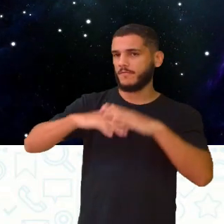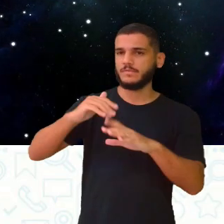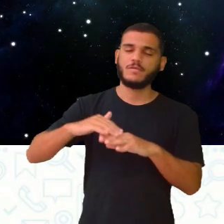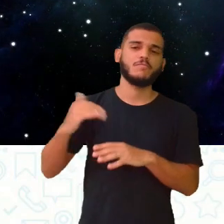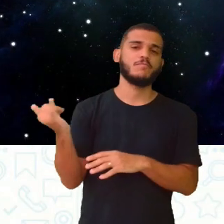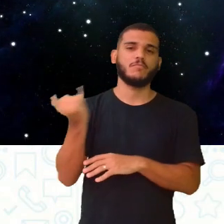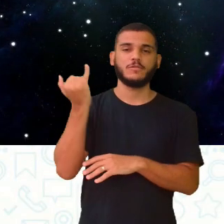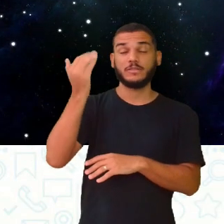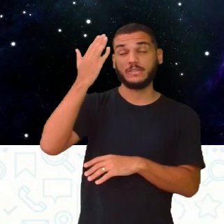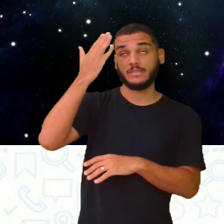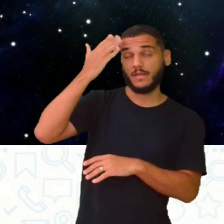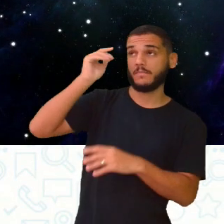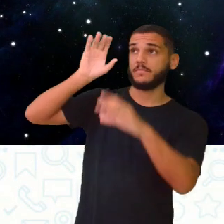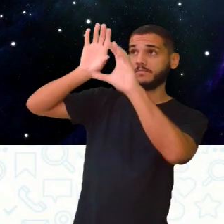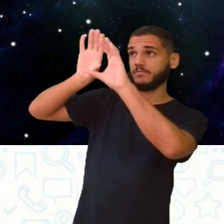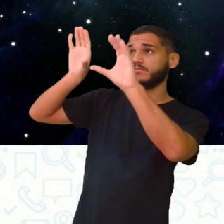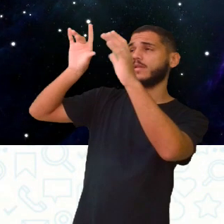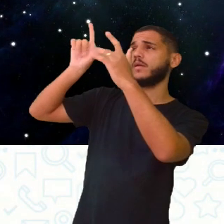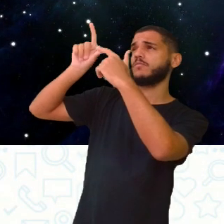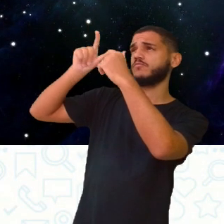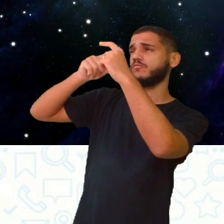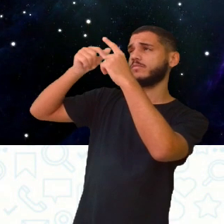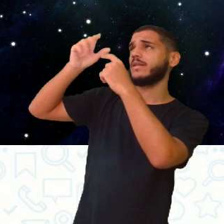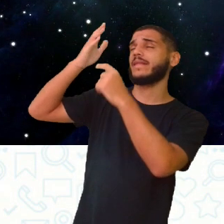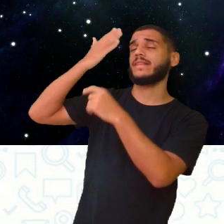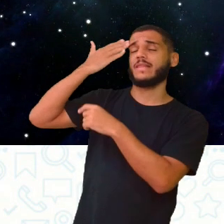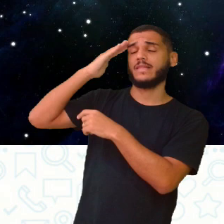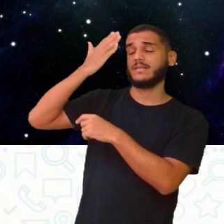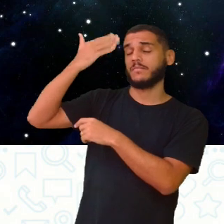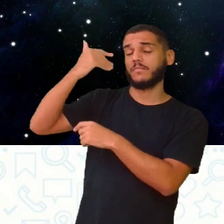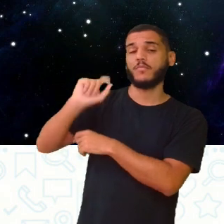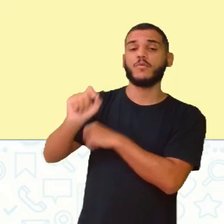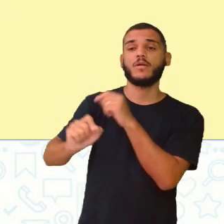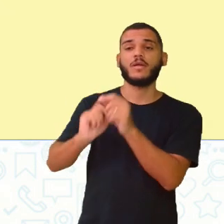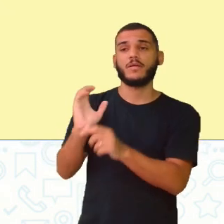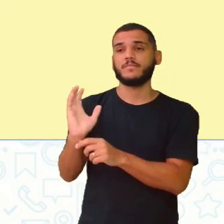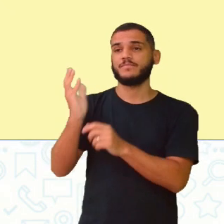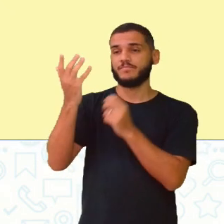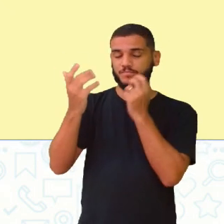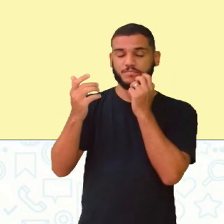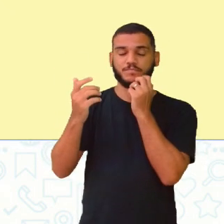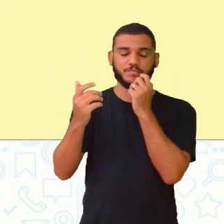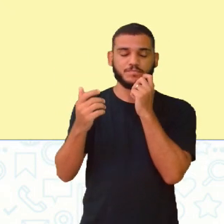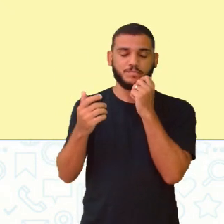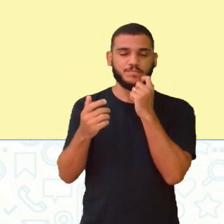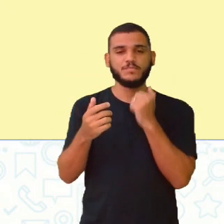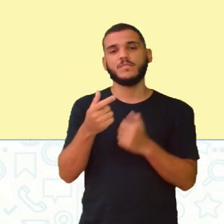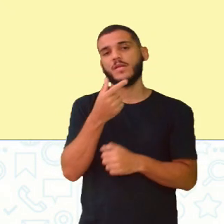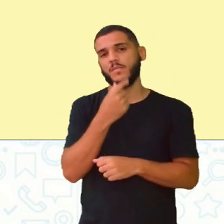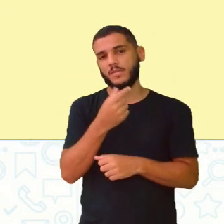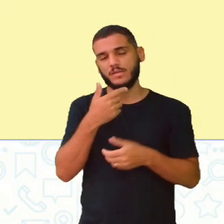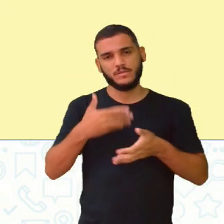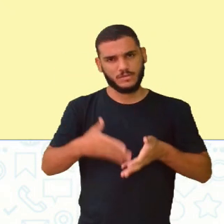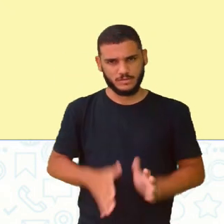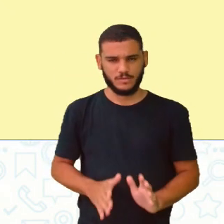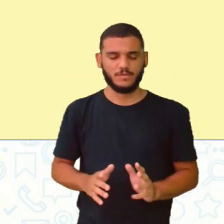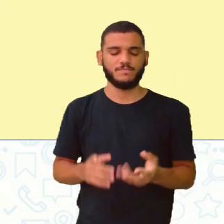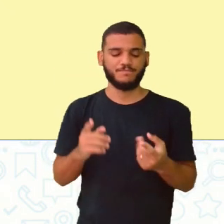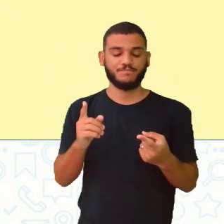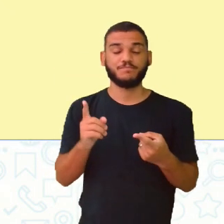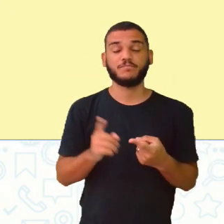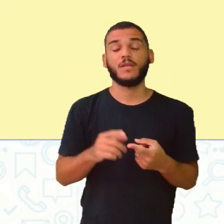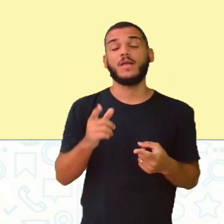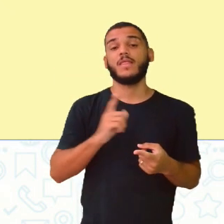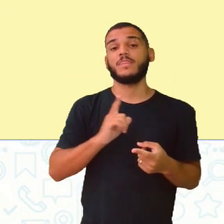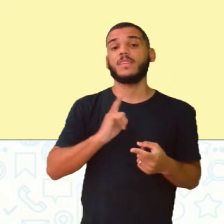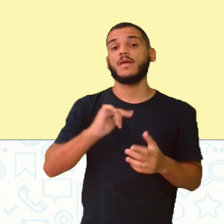sabiam o que iria acontecer com o menino que nasceria, não é? E aí eu trago para vocês os significados,